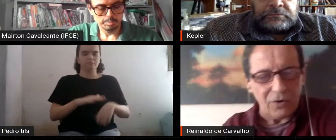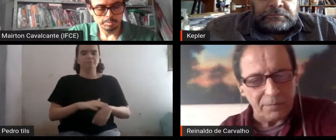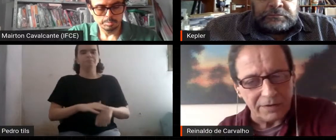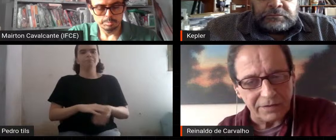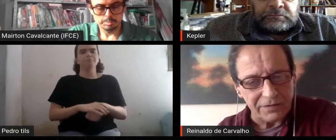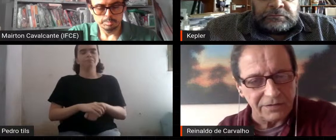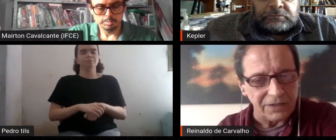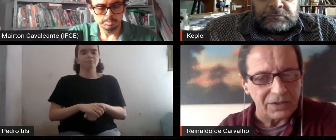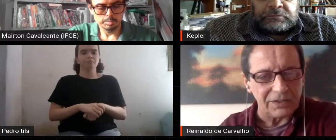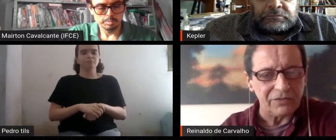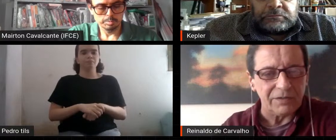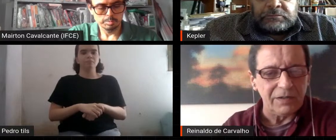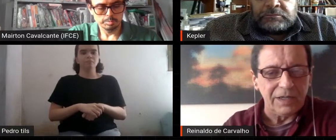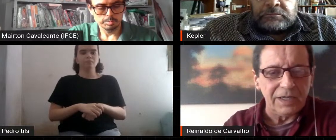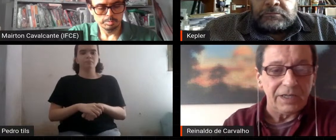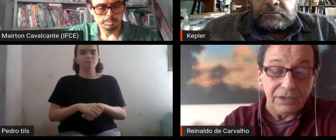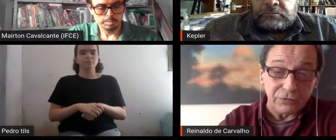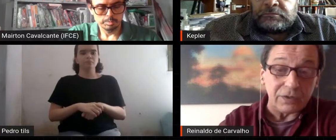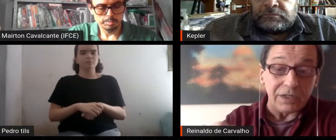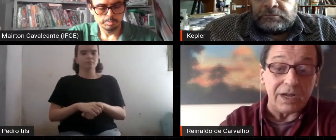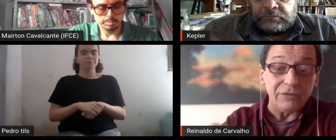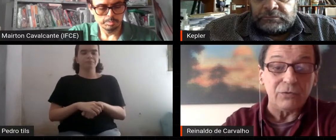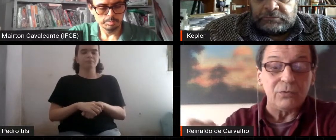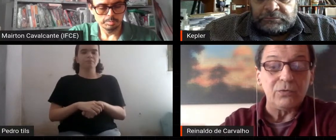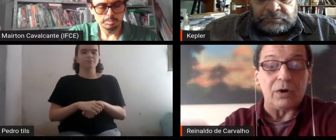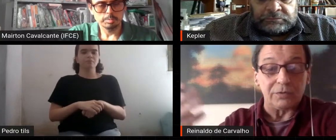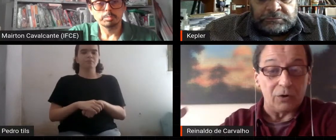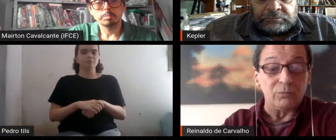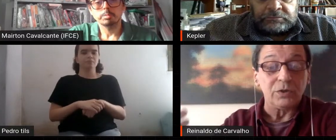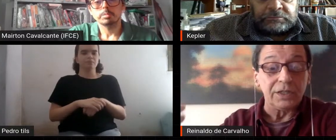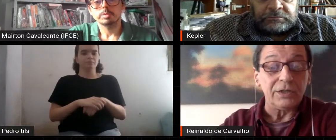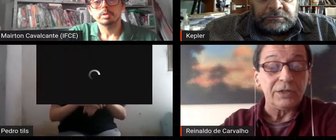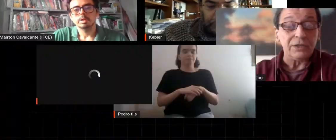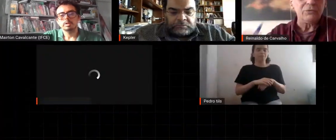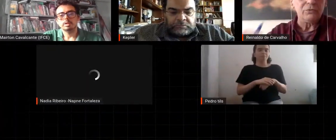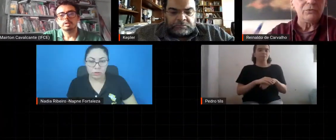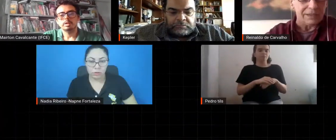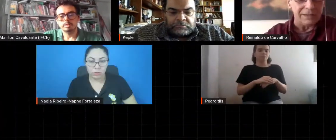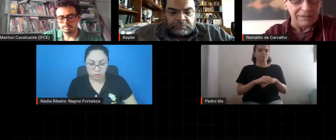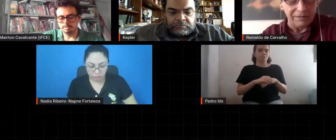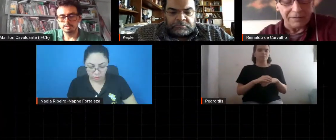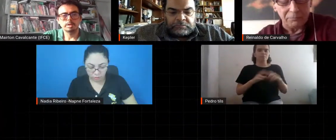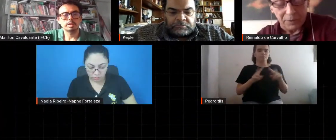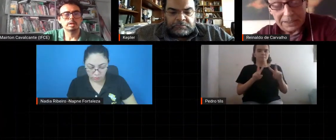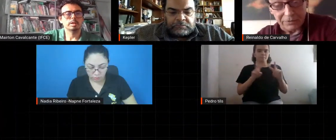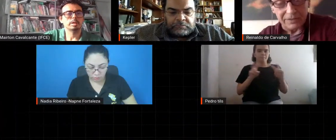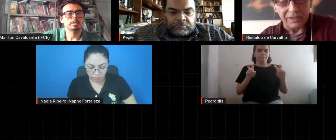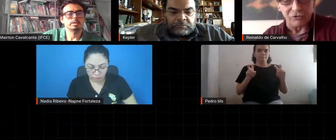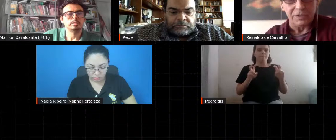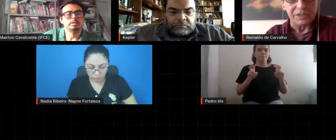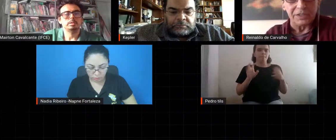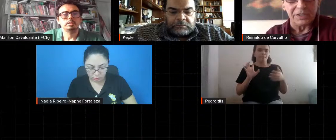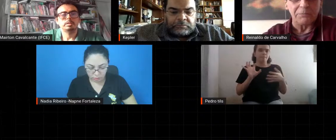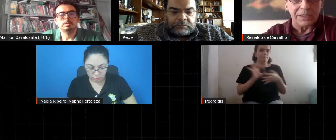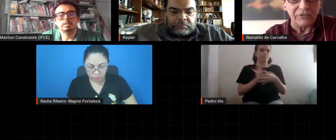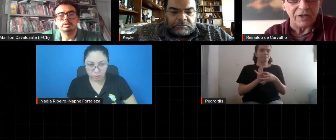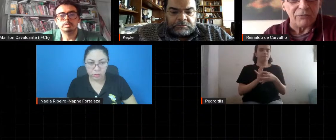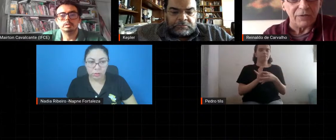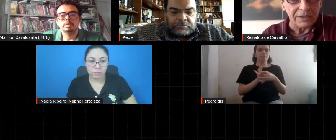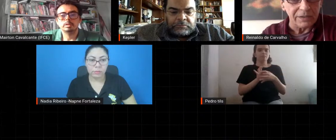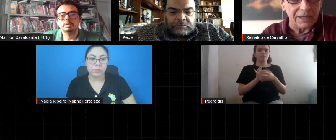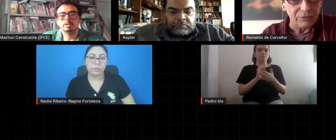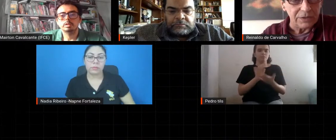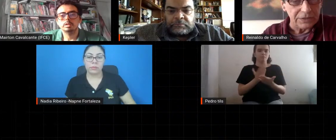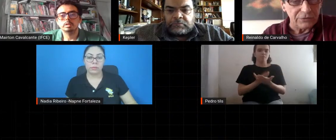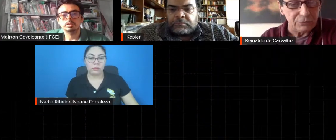crítica ou abaixo da densidade crítica. E isso é ligado com o modelo plano, da geometria plano